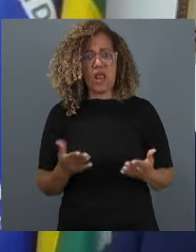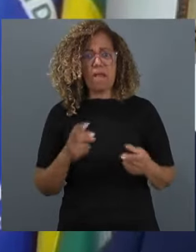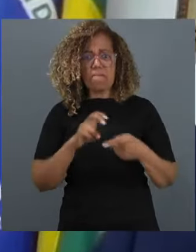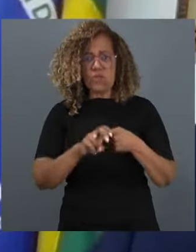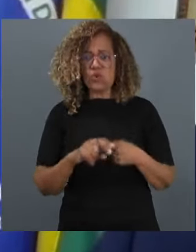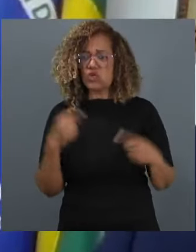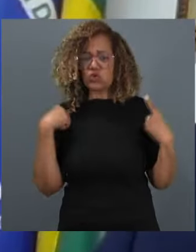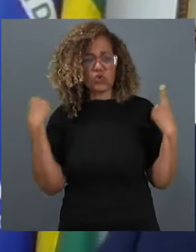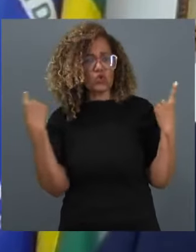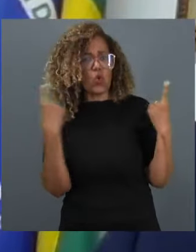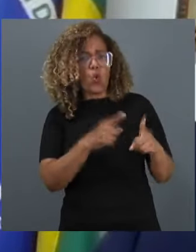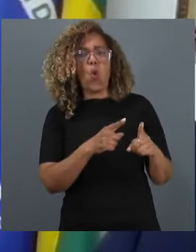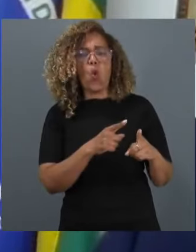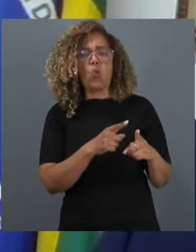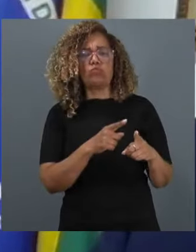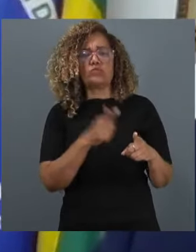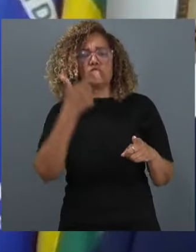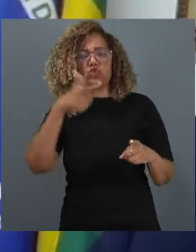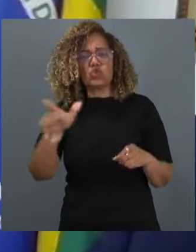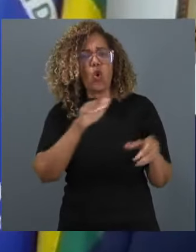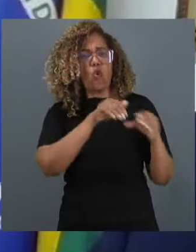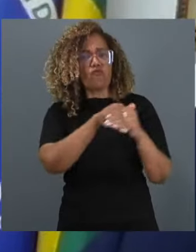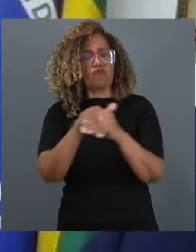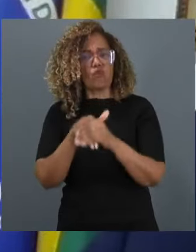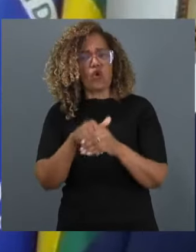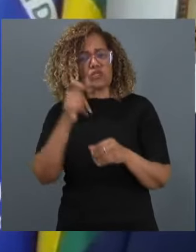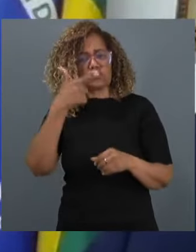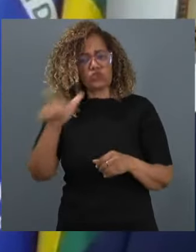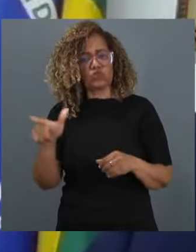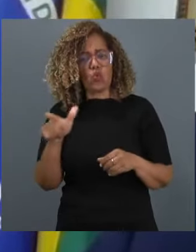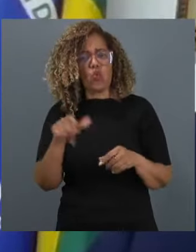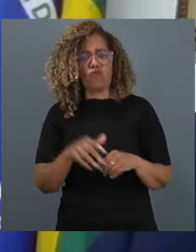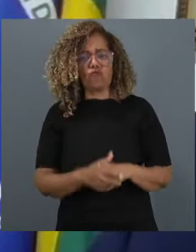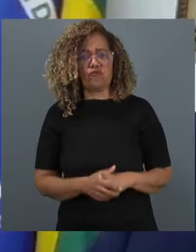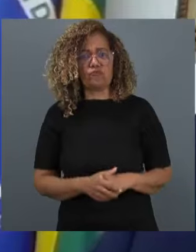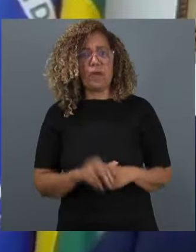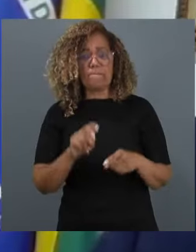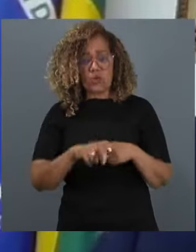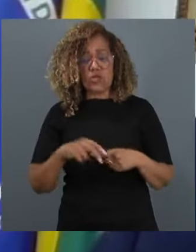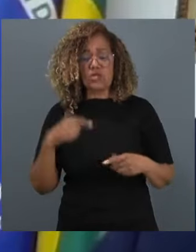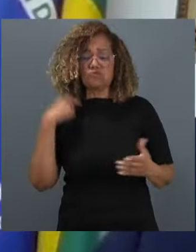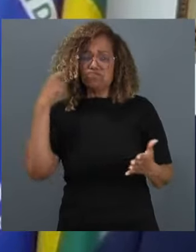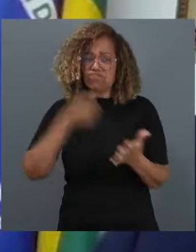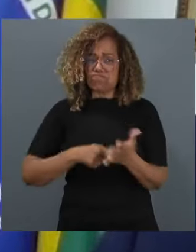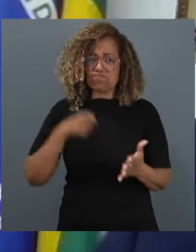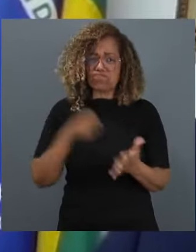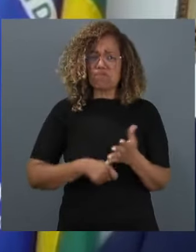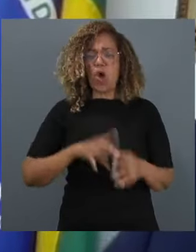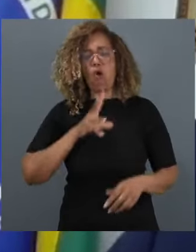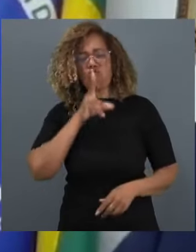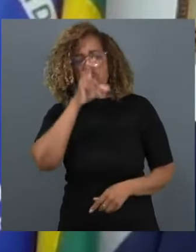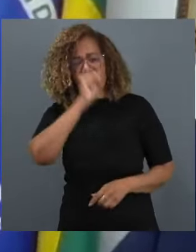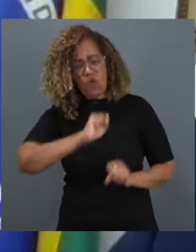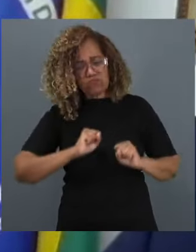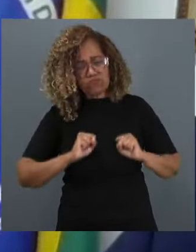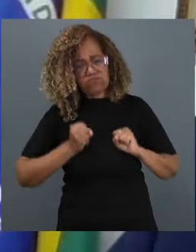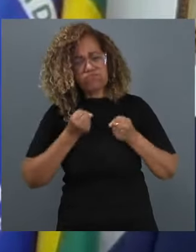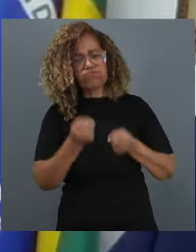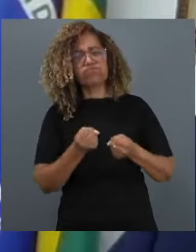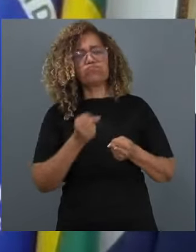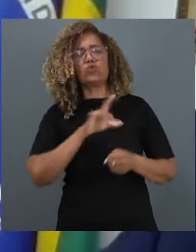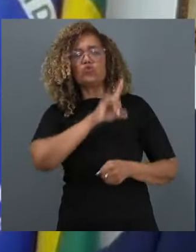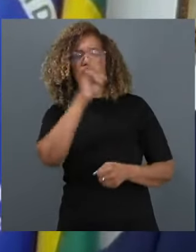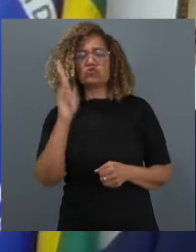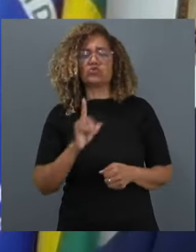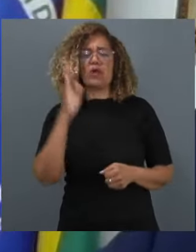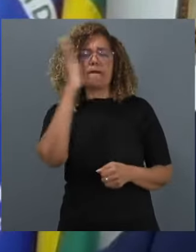contra a reeleição. Sou contra a reeleição e vou lutar com todas as minhas forças para que um dia o